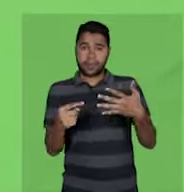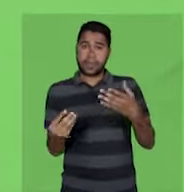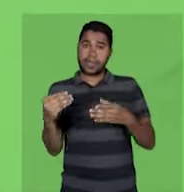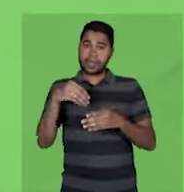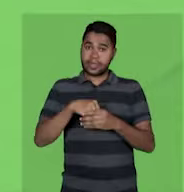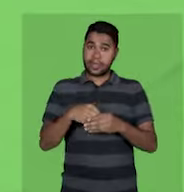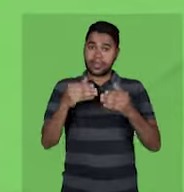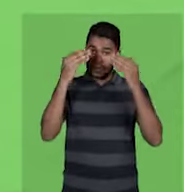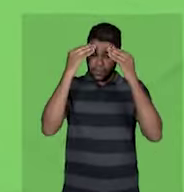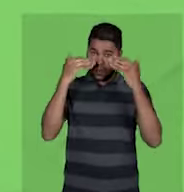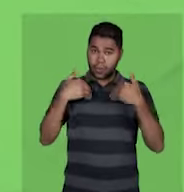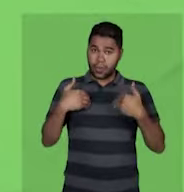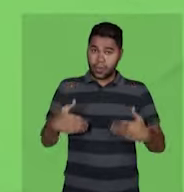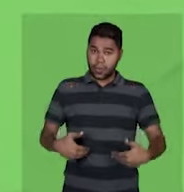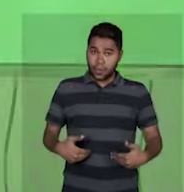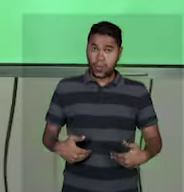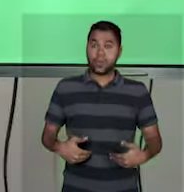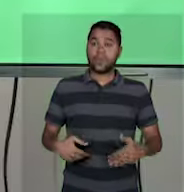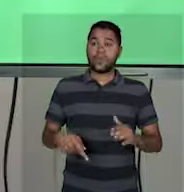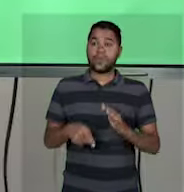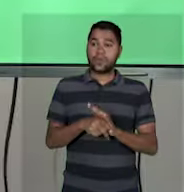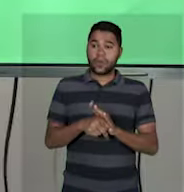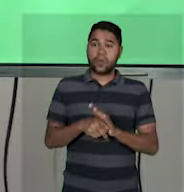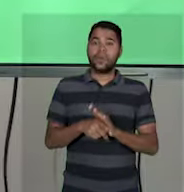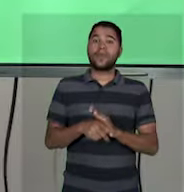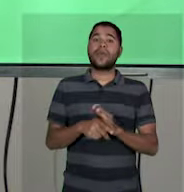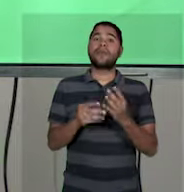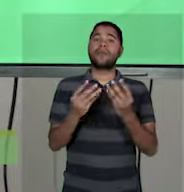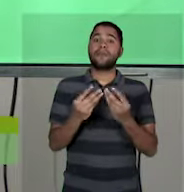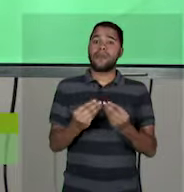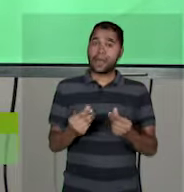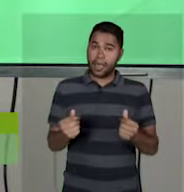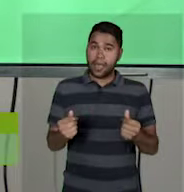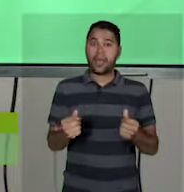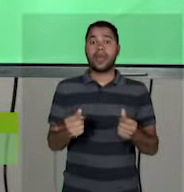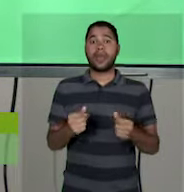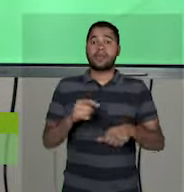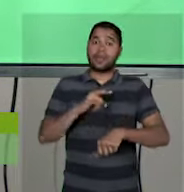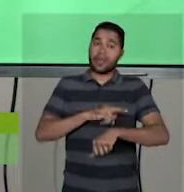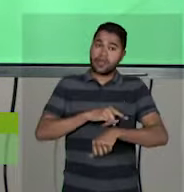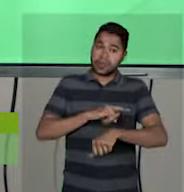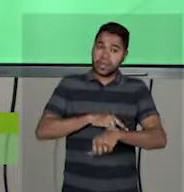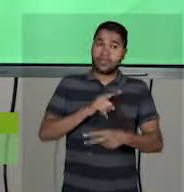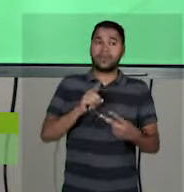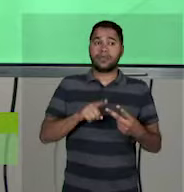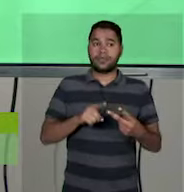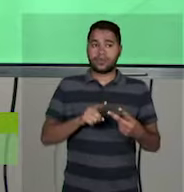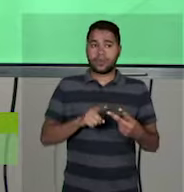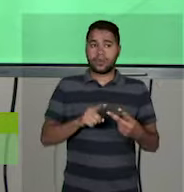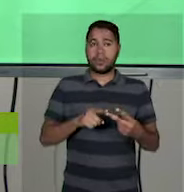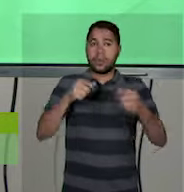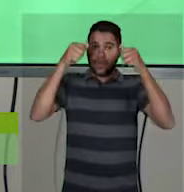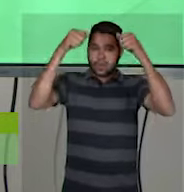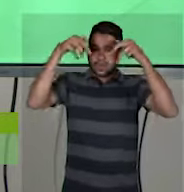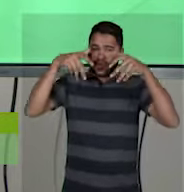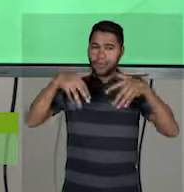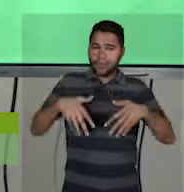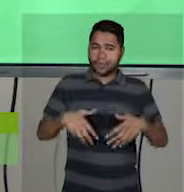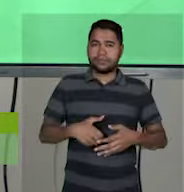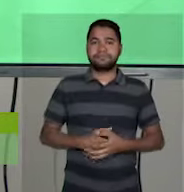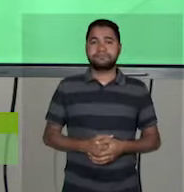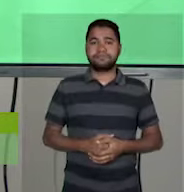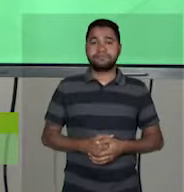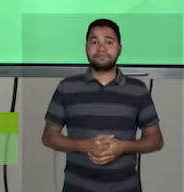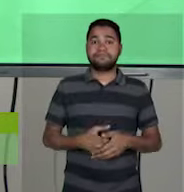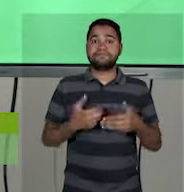nosso corpo com a eliminação de resíduos através da urina e também do suor. Então nós